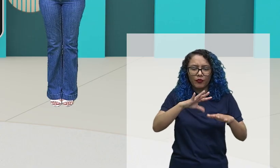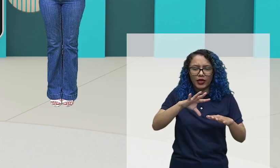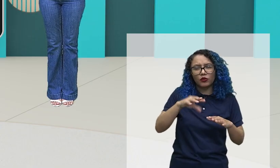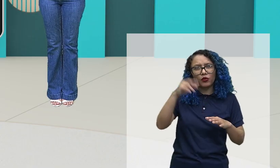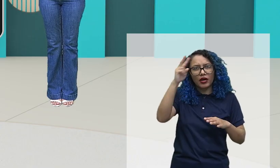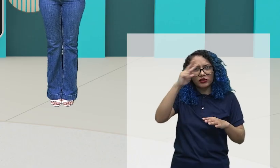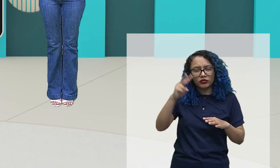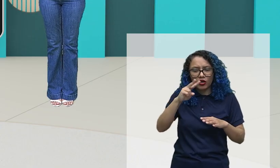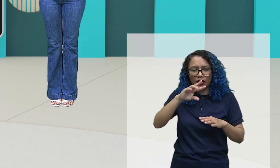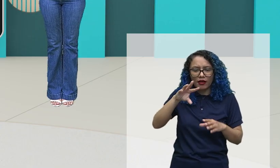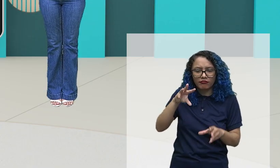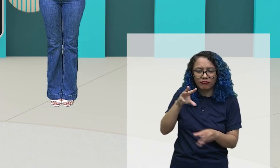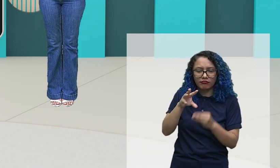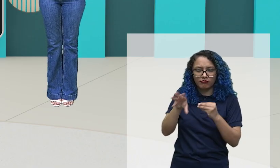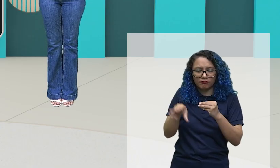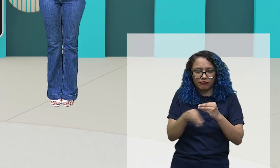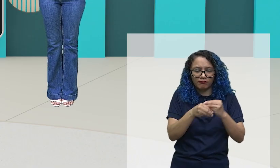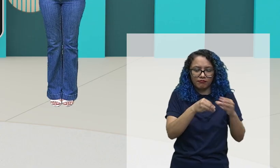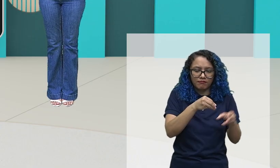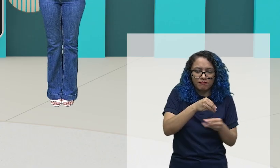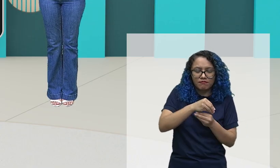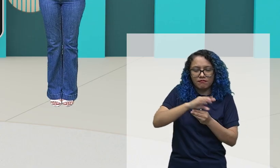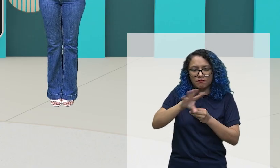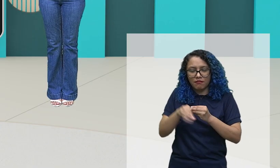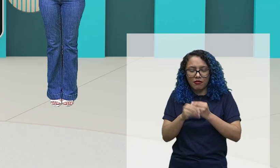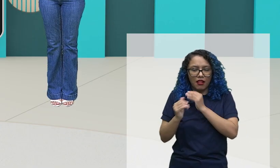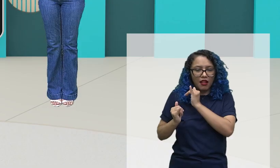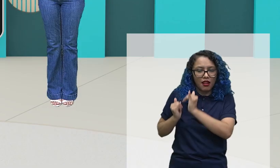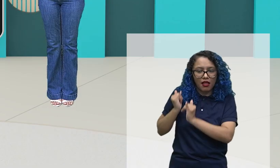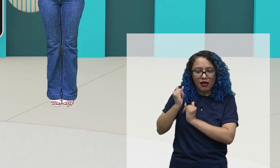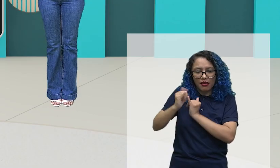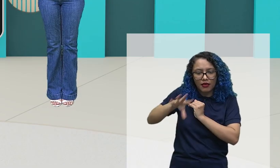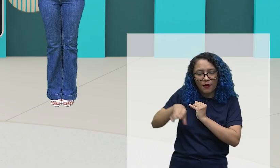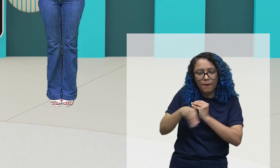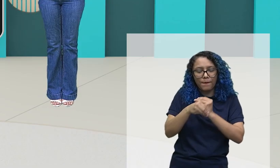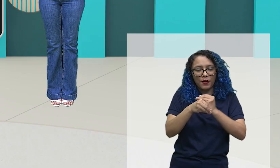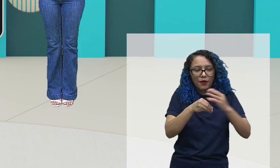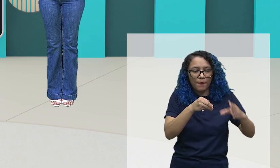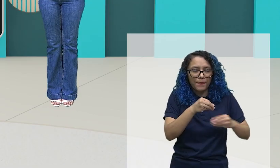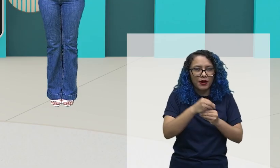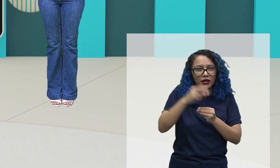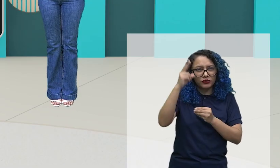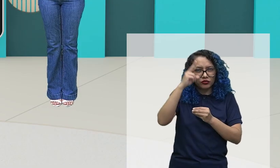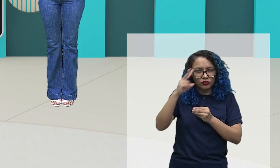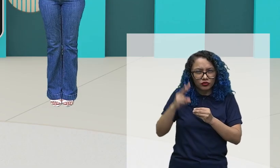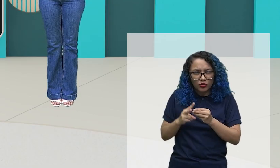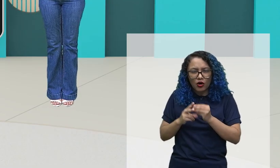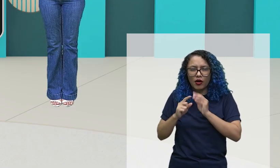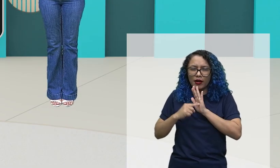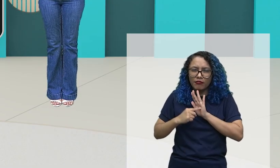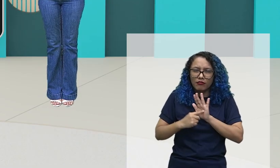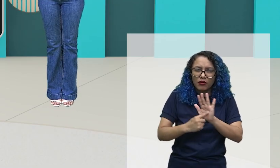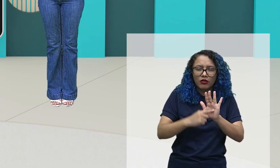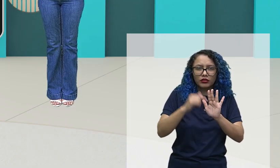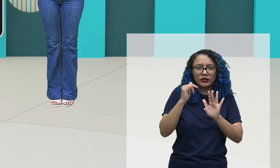se fosse completando essa história. Mais uma lenda que vai entrando, mais um pouco da história que é resgatada.